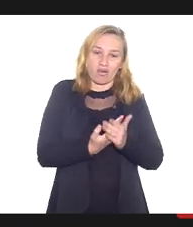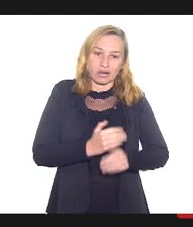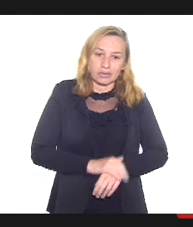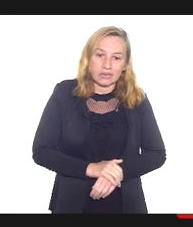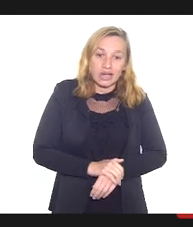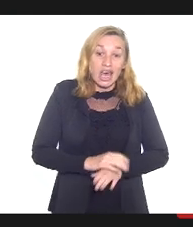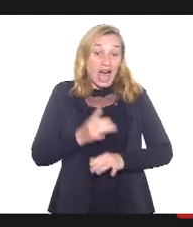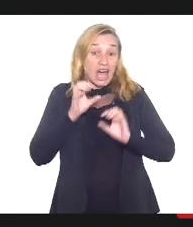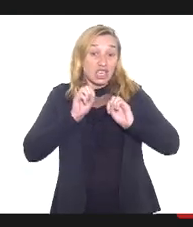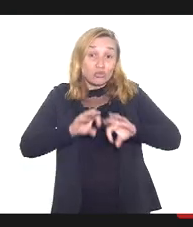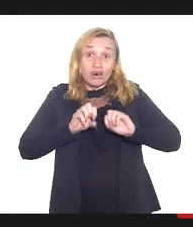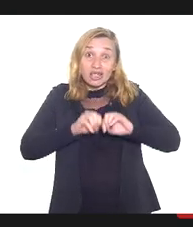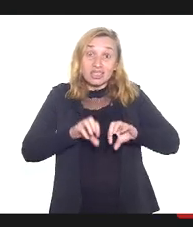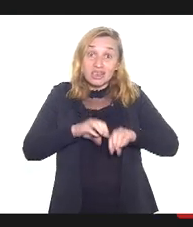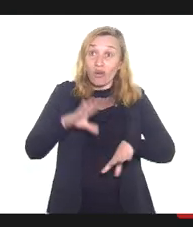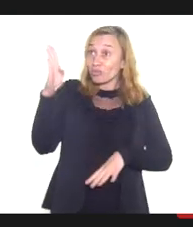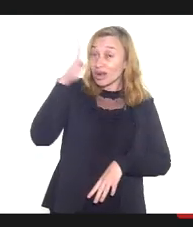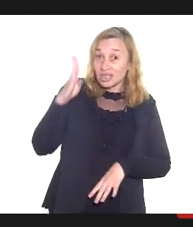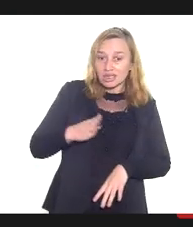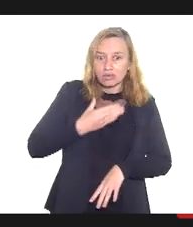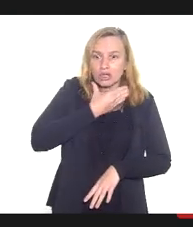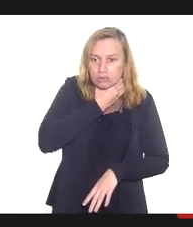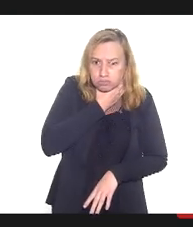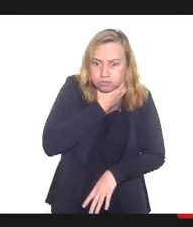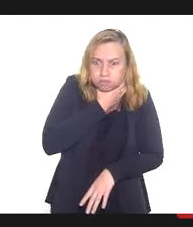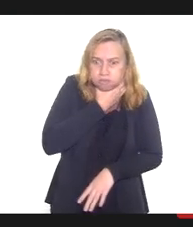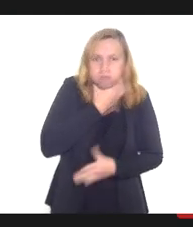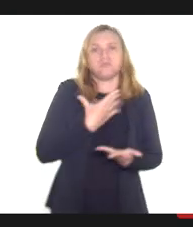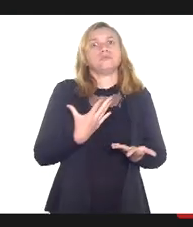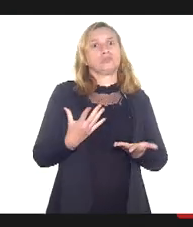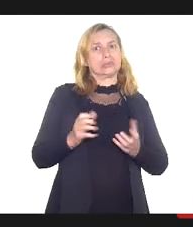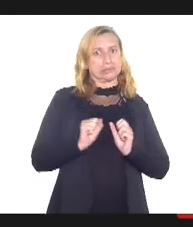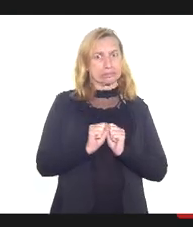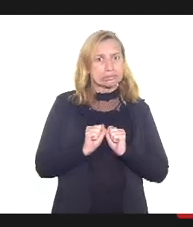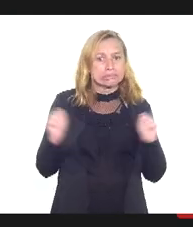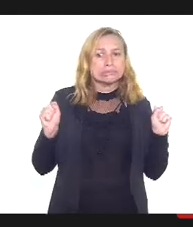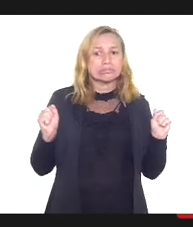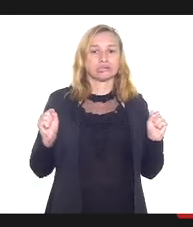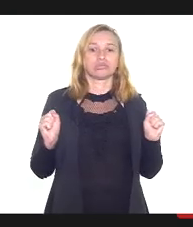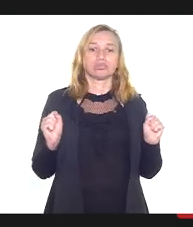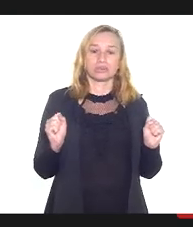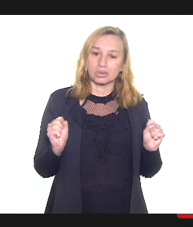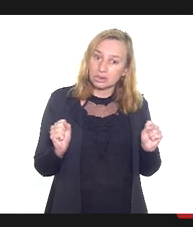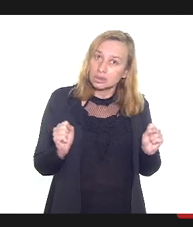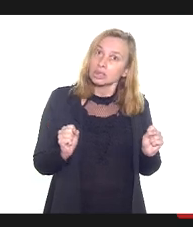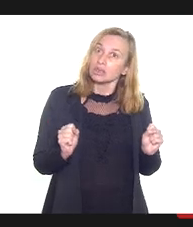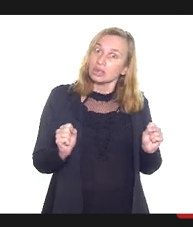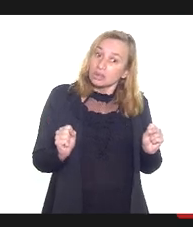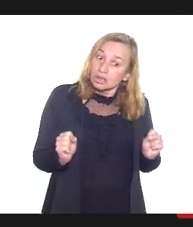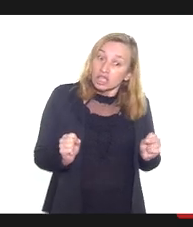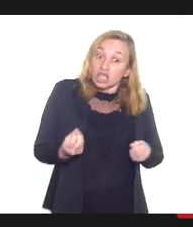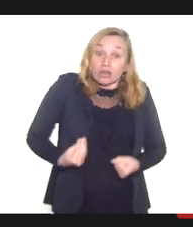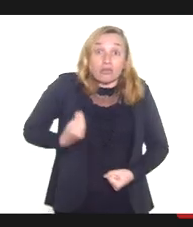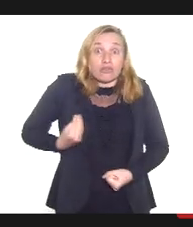A educação brasileira está numa crise muito grande, né, e vivemos o momento da